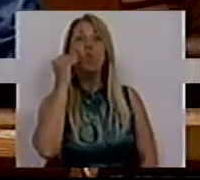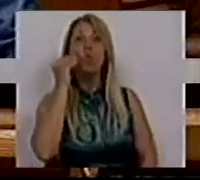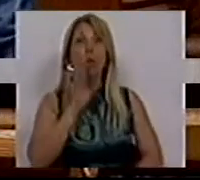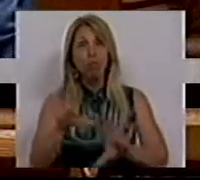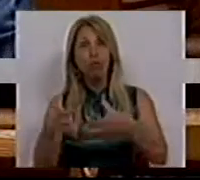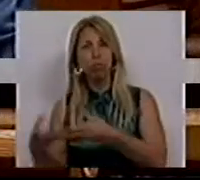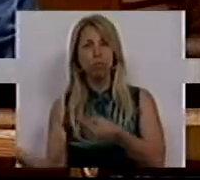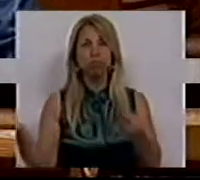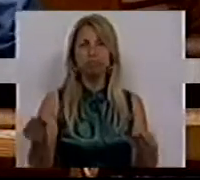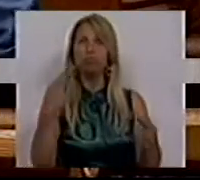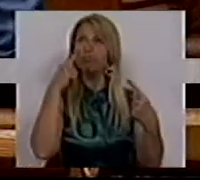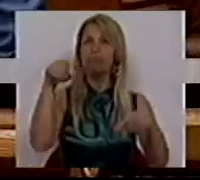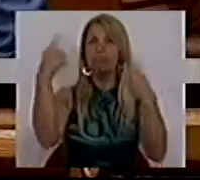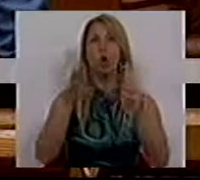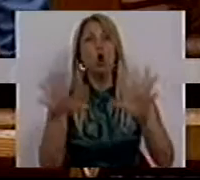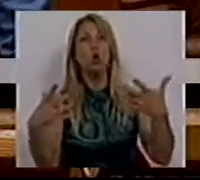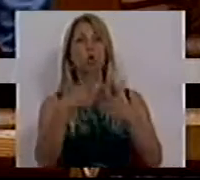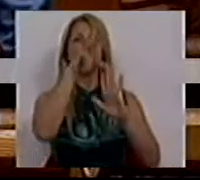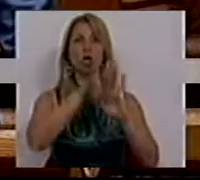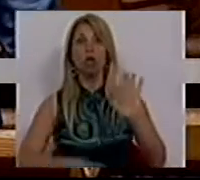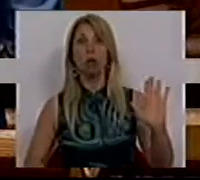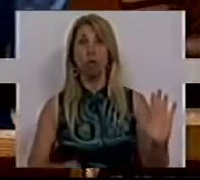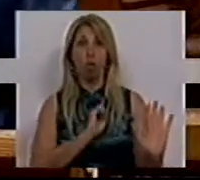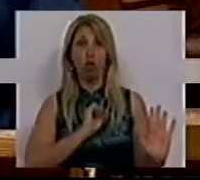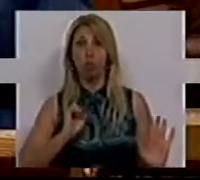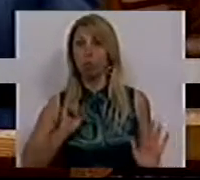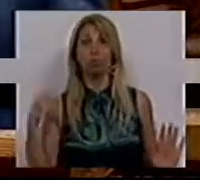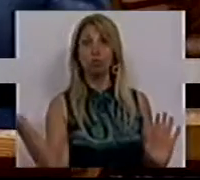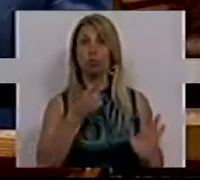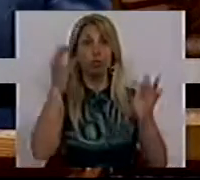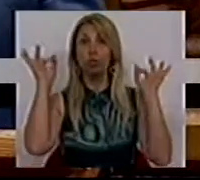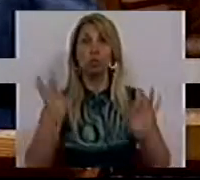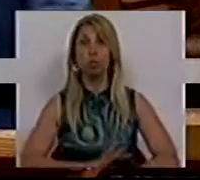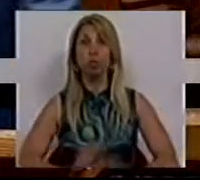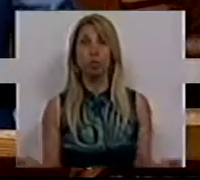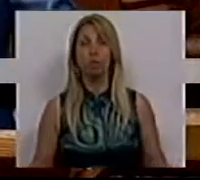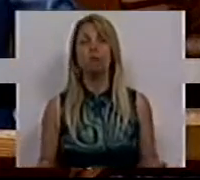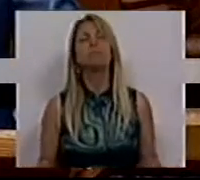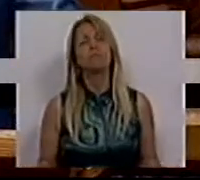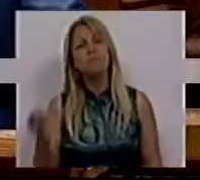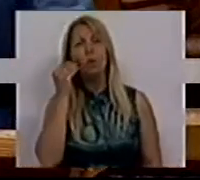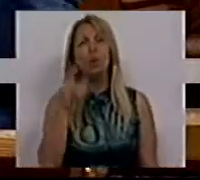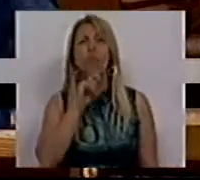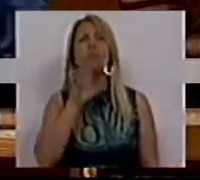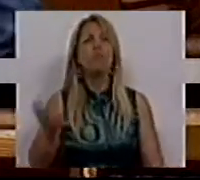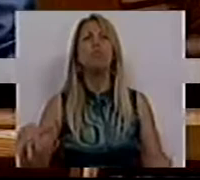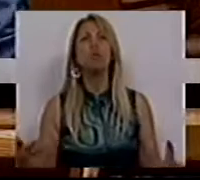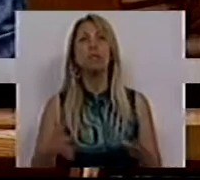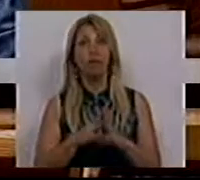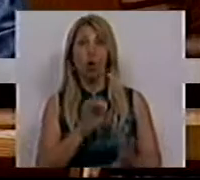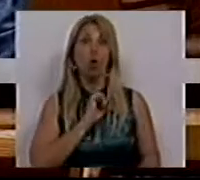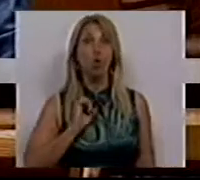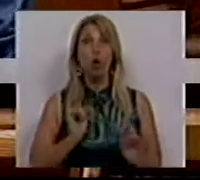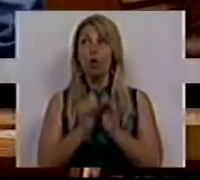grupo como o grupo do regime, os donos disto tudo. E, de facto, como é que é possível que os donos disto tudo